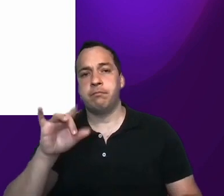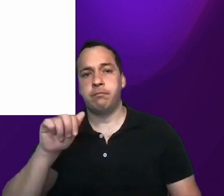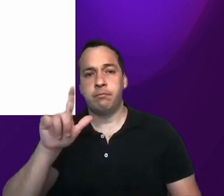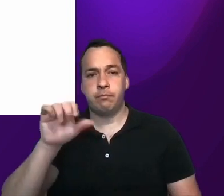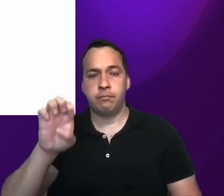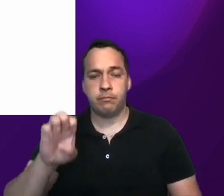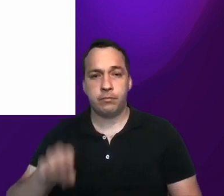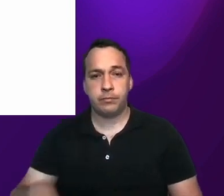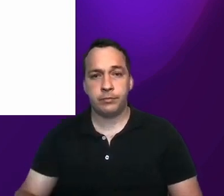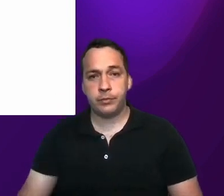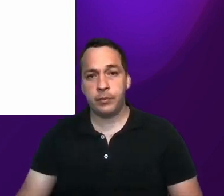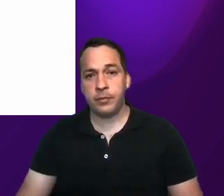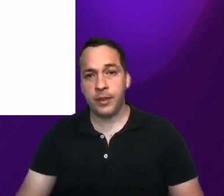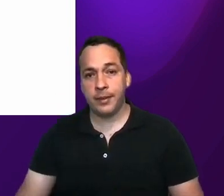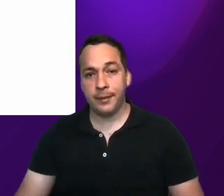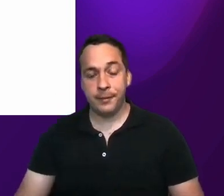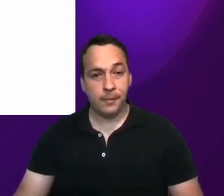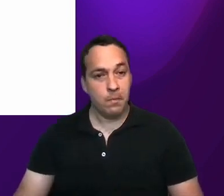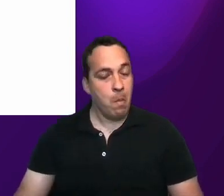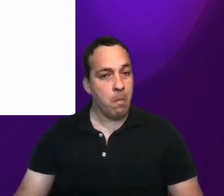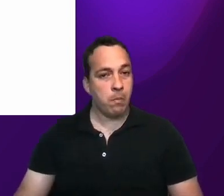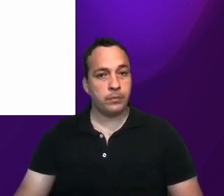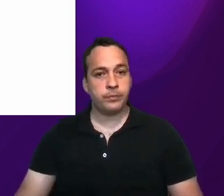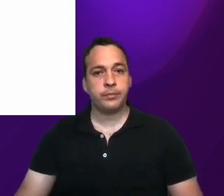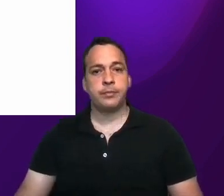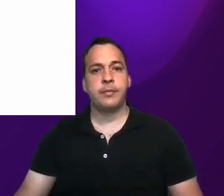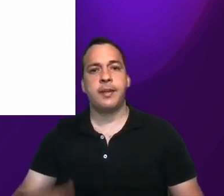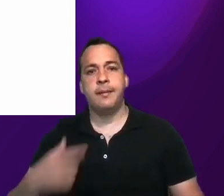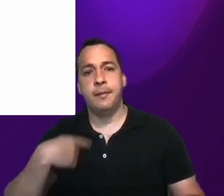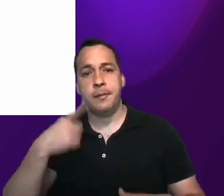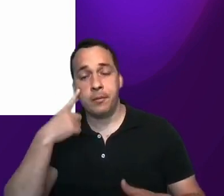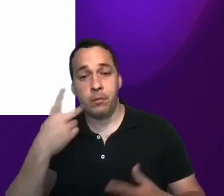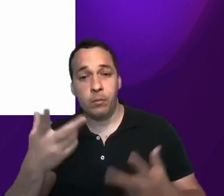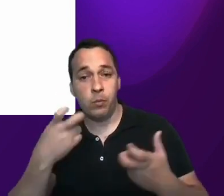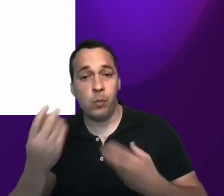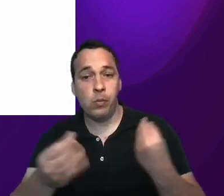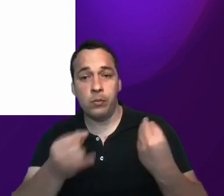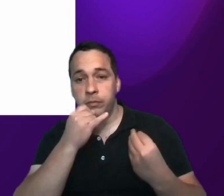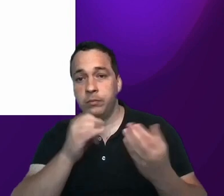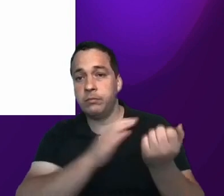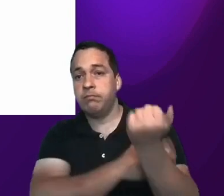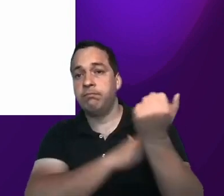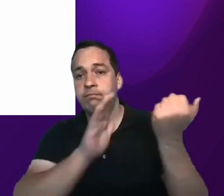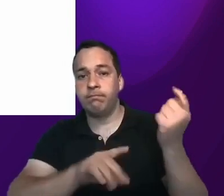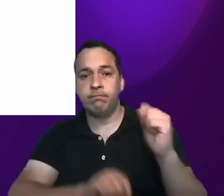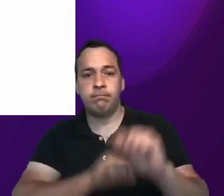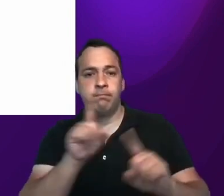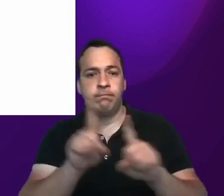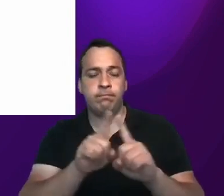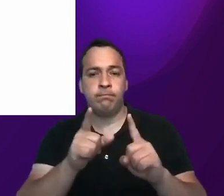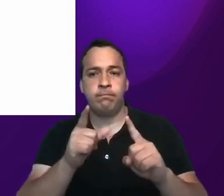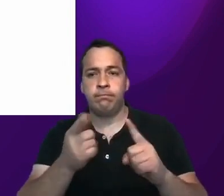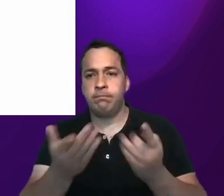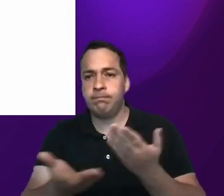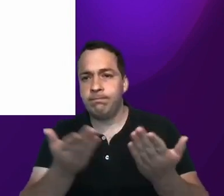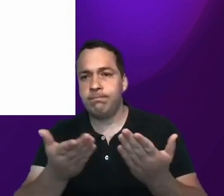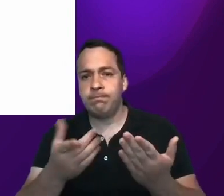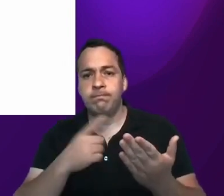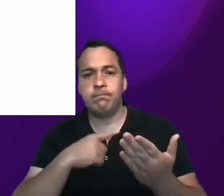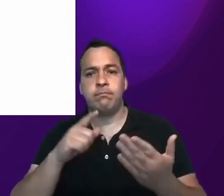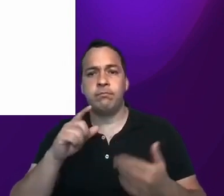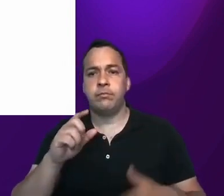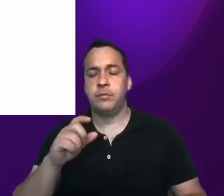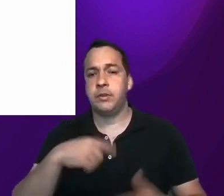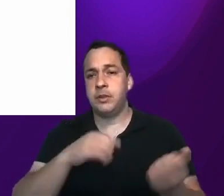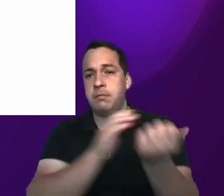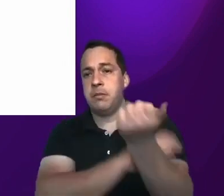resolveu comparar só os pacientes que tiveram hipotensão, não só os pacientes que durante o tratamento tiveram hipotensão. Então,